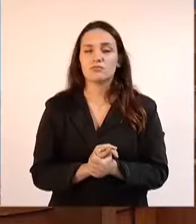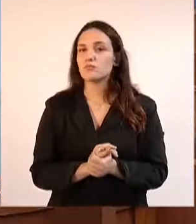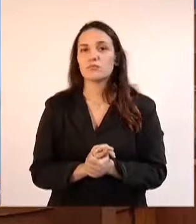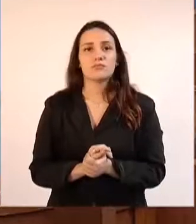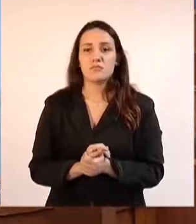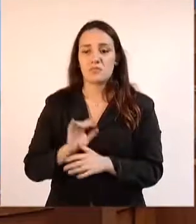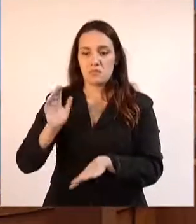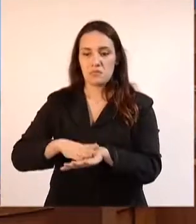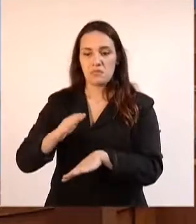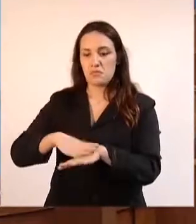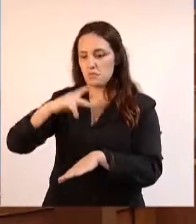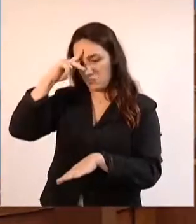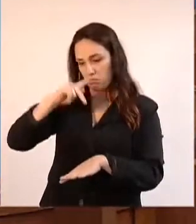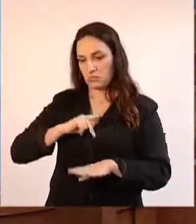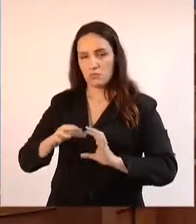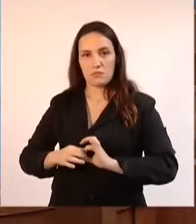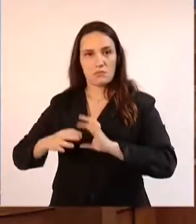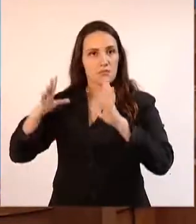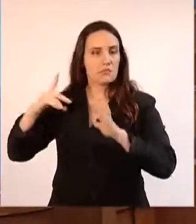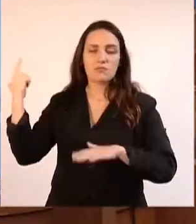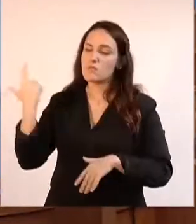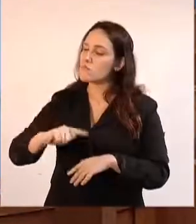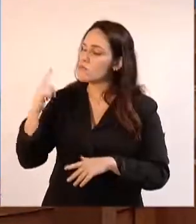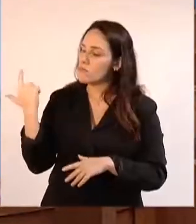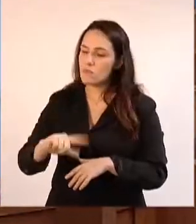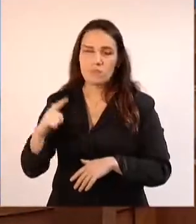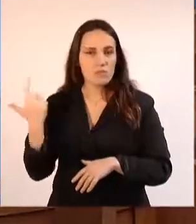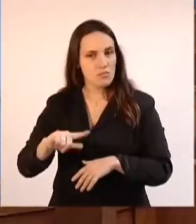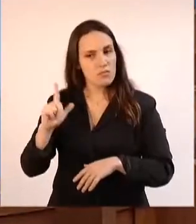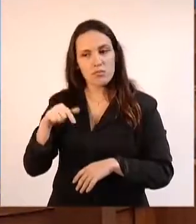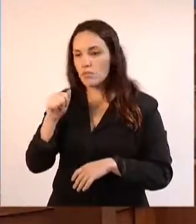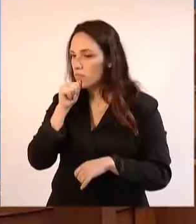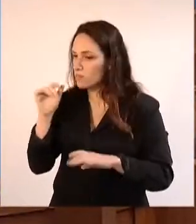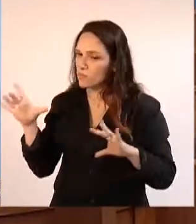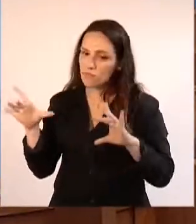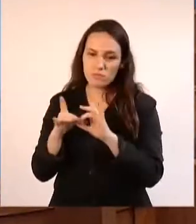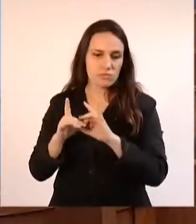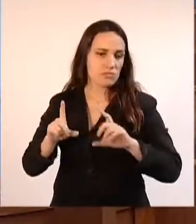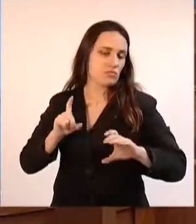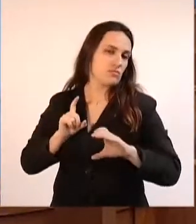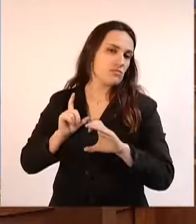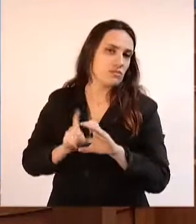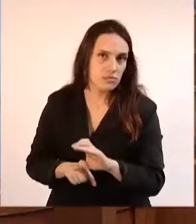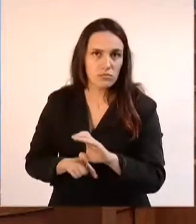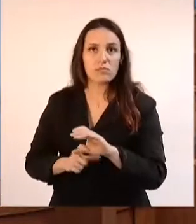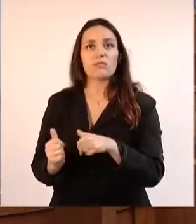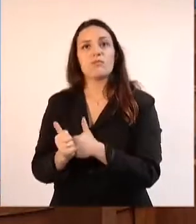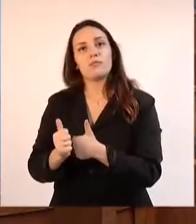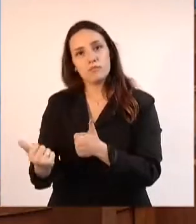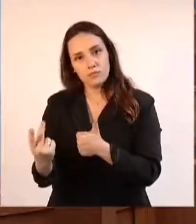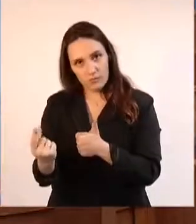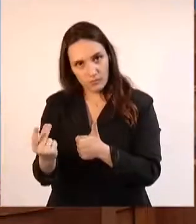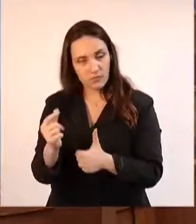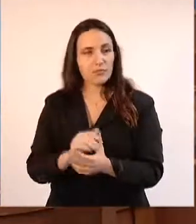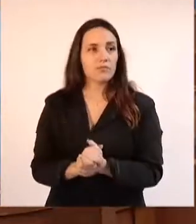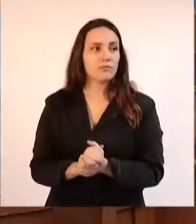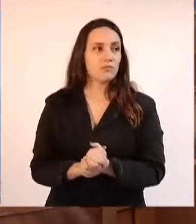reconhece tal nível de autonomia à instituição que estes integram,